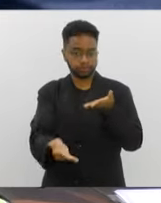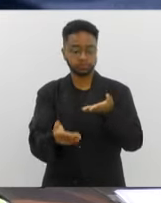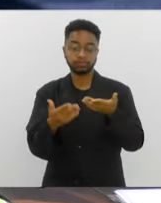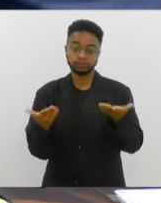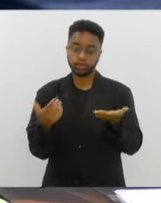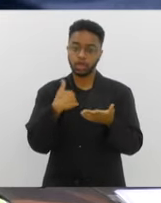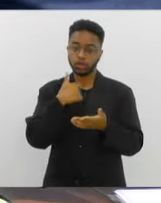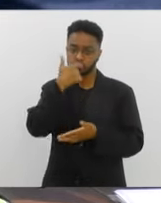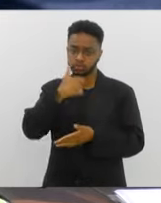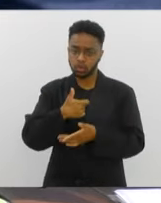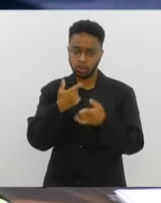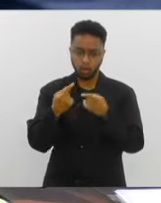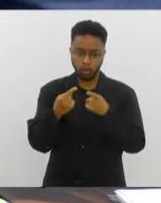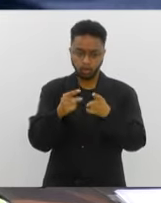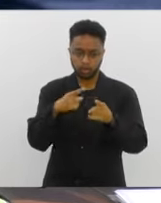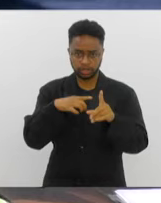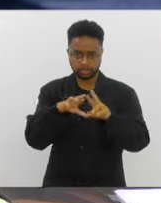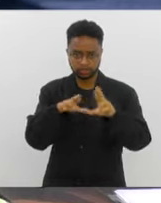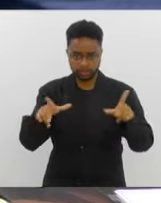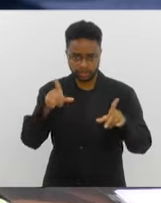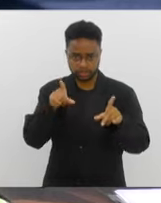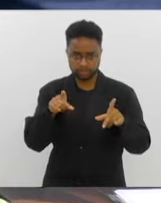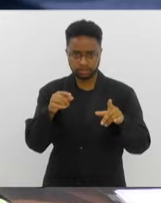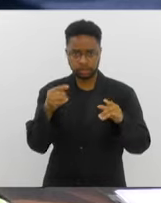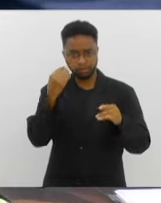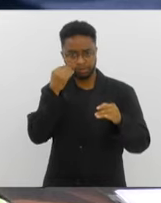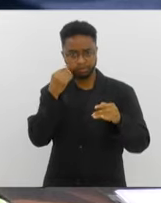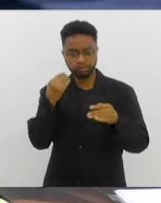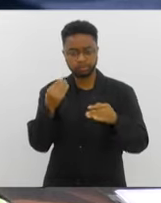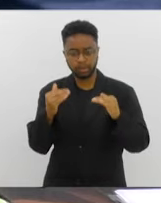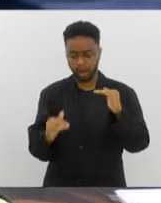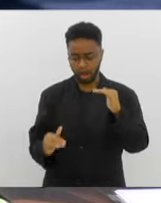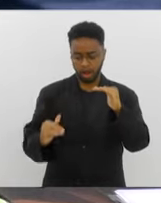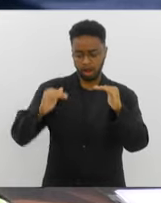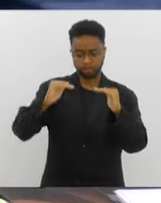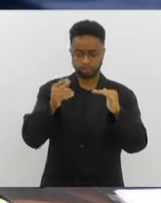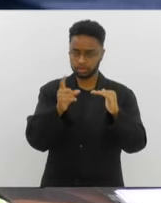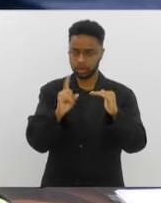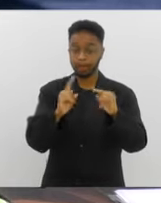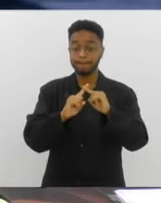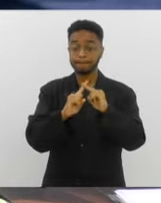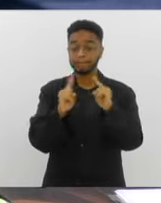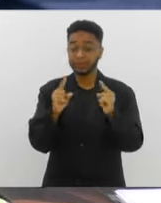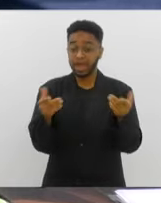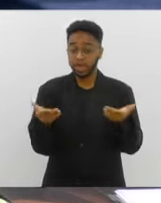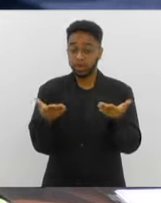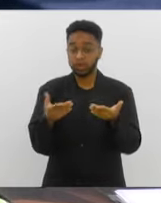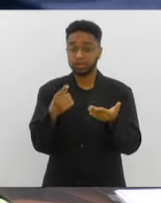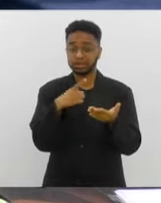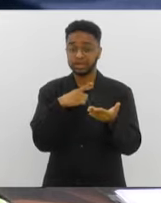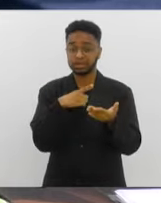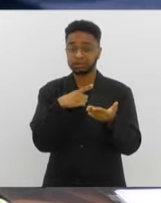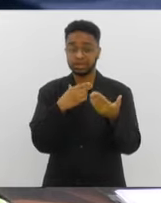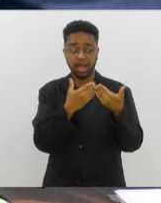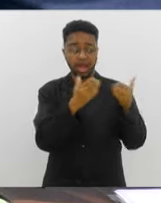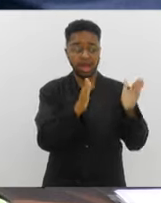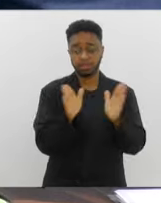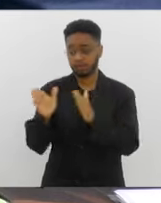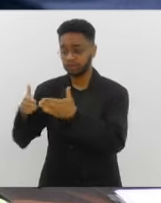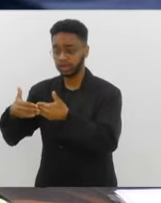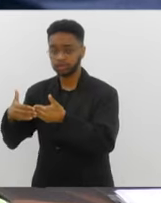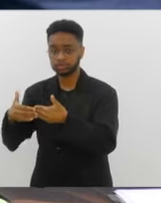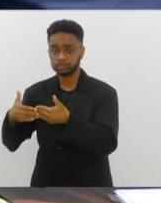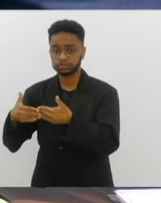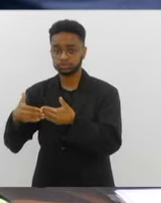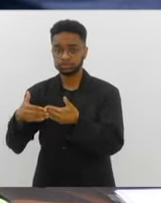uma diferenciação para compensar quem está mais excluído. Mas, nesse caso, abre uma porta e fecha outra, que